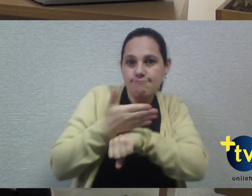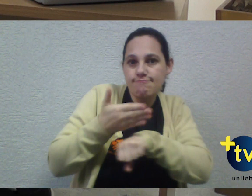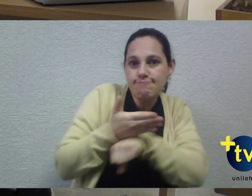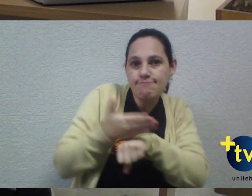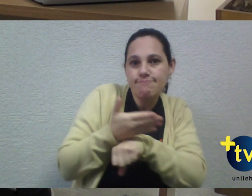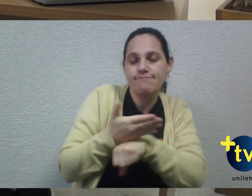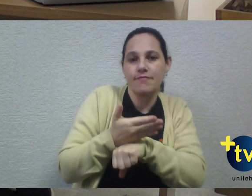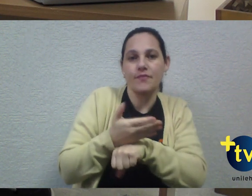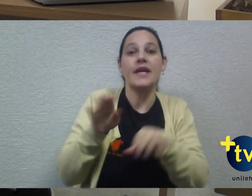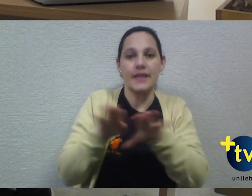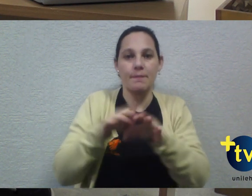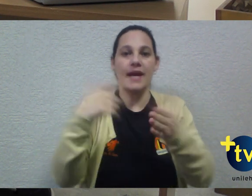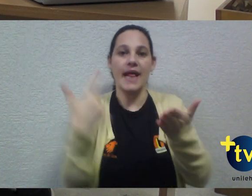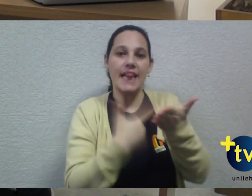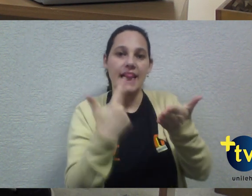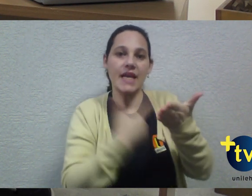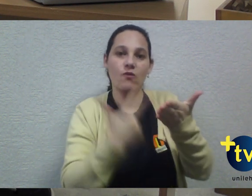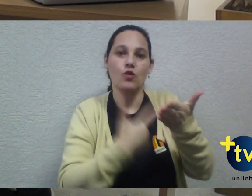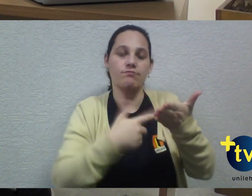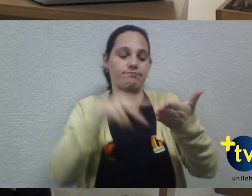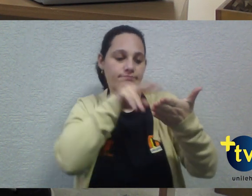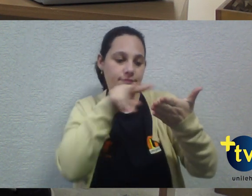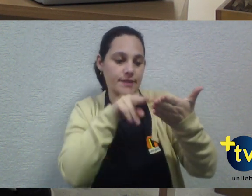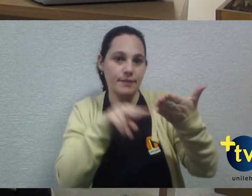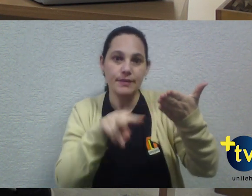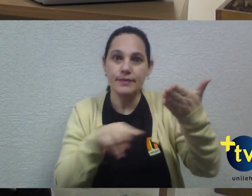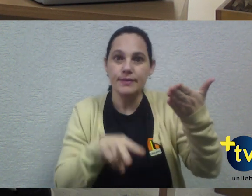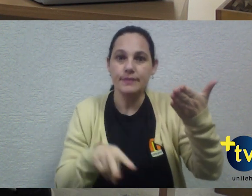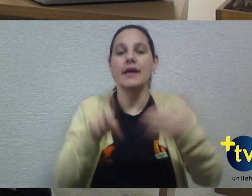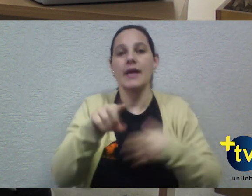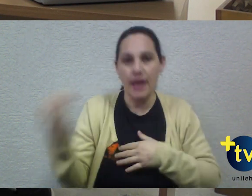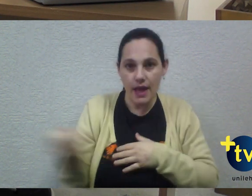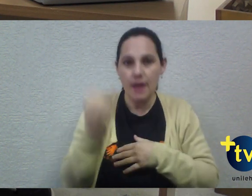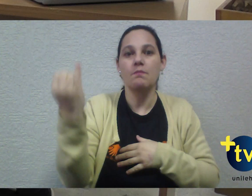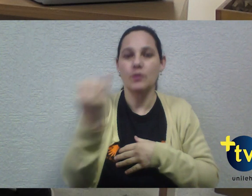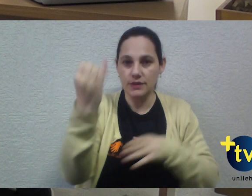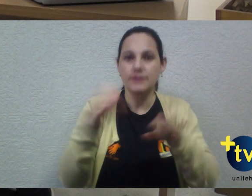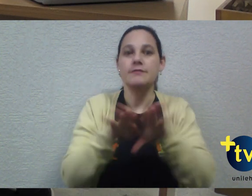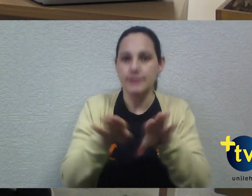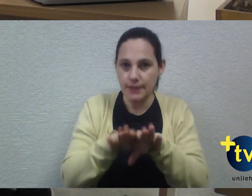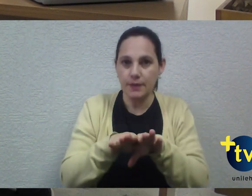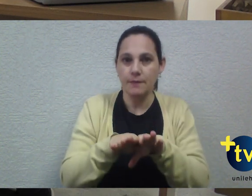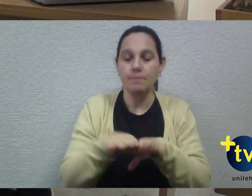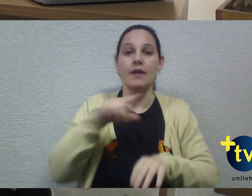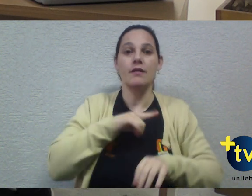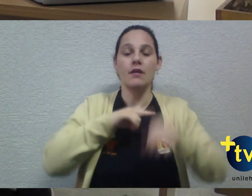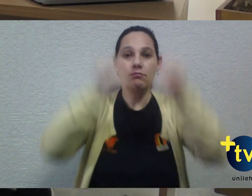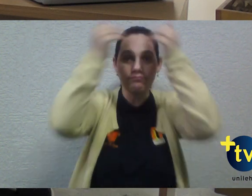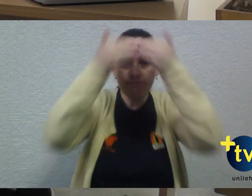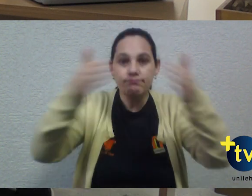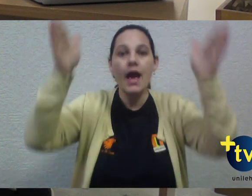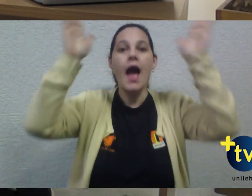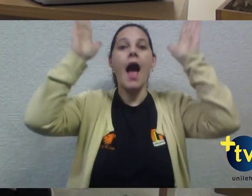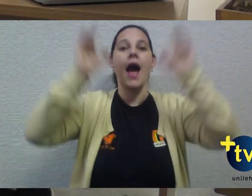buscar fontes bibliográficas que consigam enriquecer cada vez mais esse conteúdo e você poder ter um